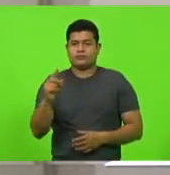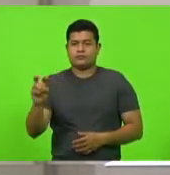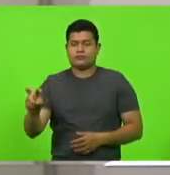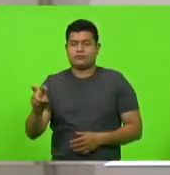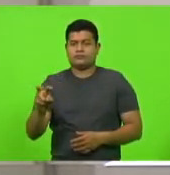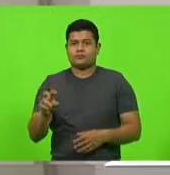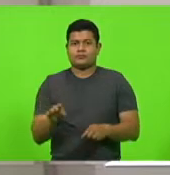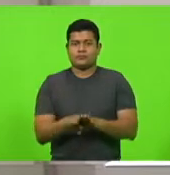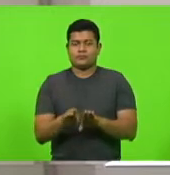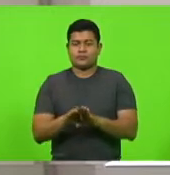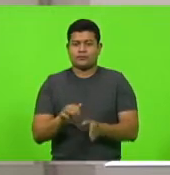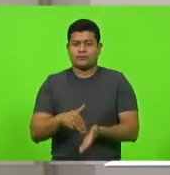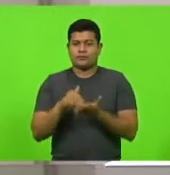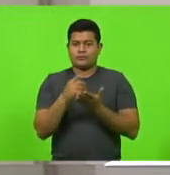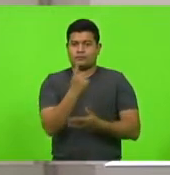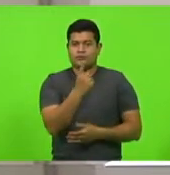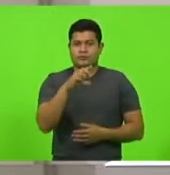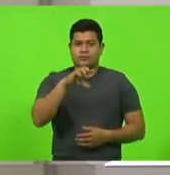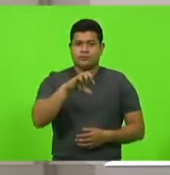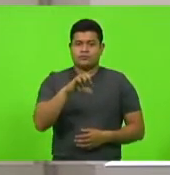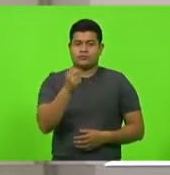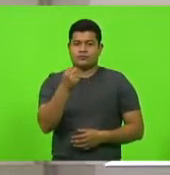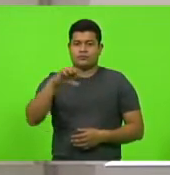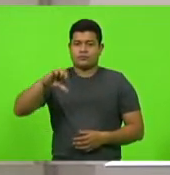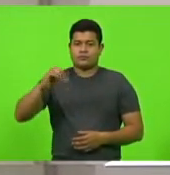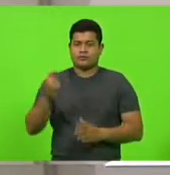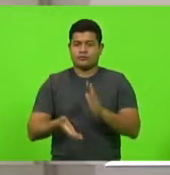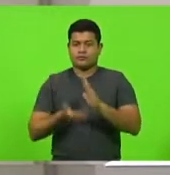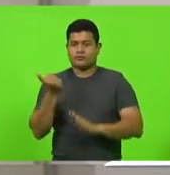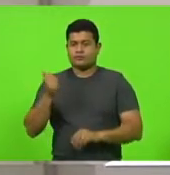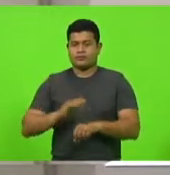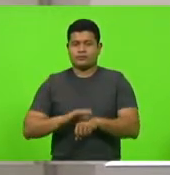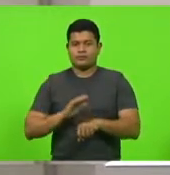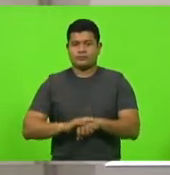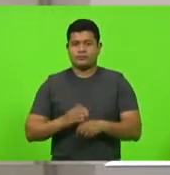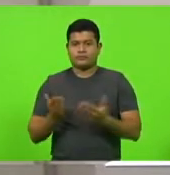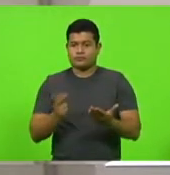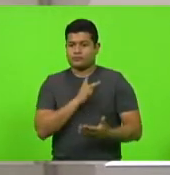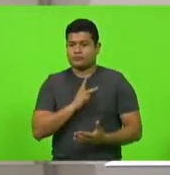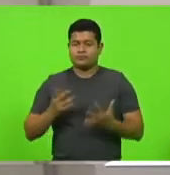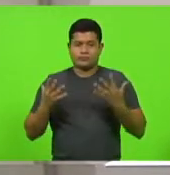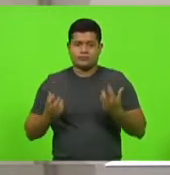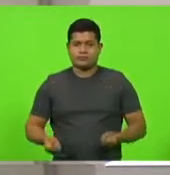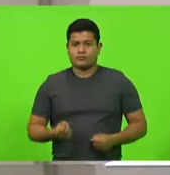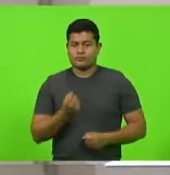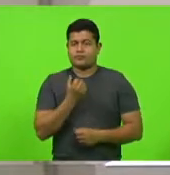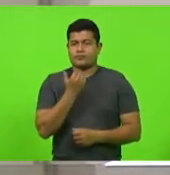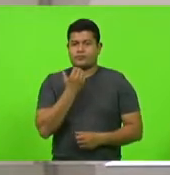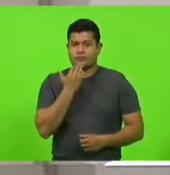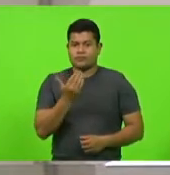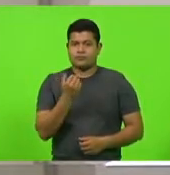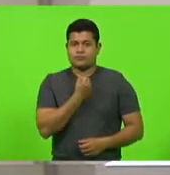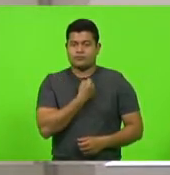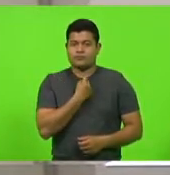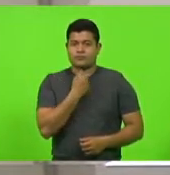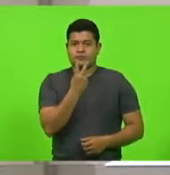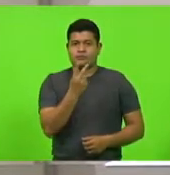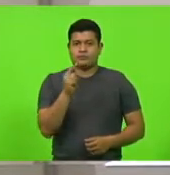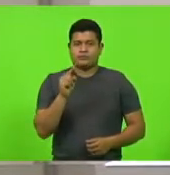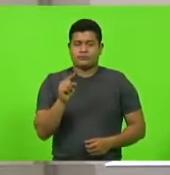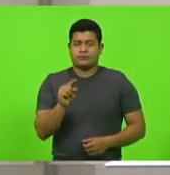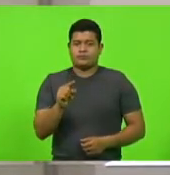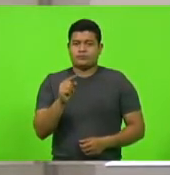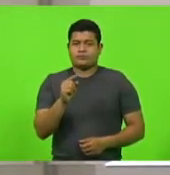1.089/2021 foi retirada pelo autor. O senhor presidente deferiu os requerimentos números 2.096,